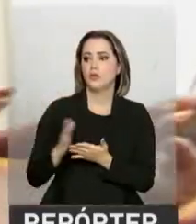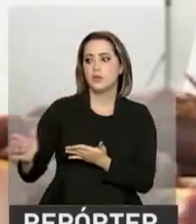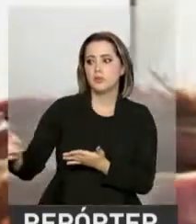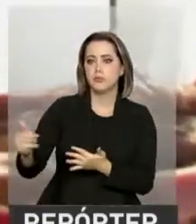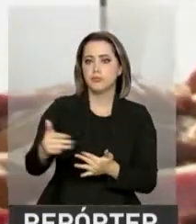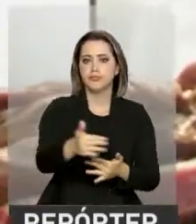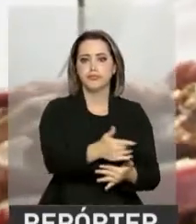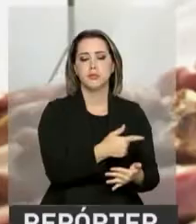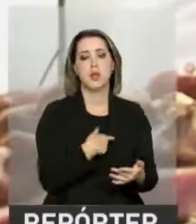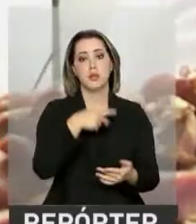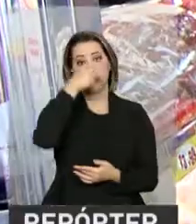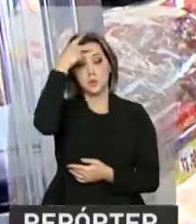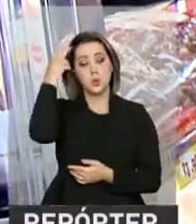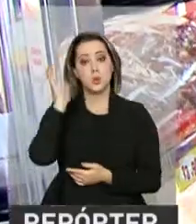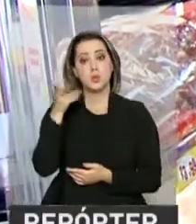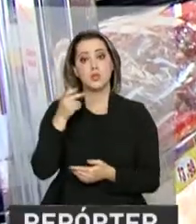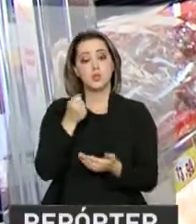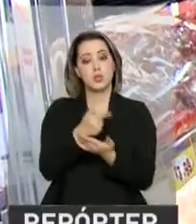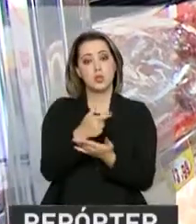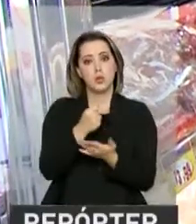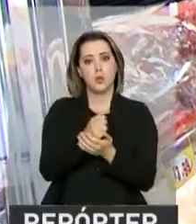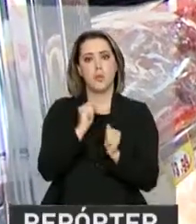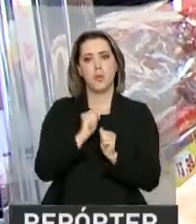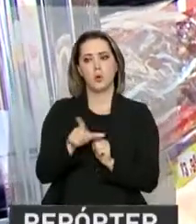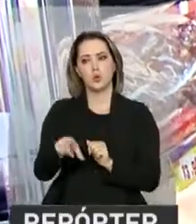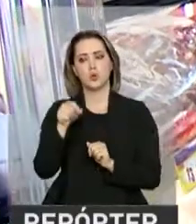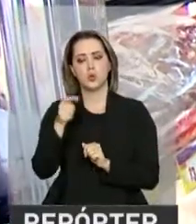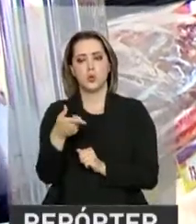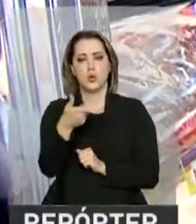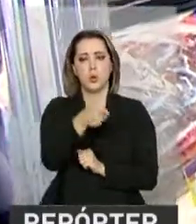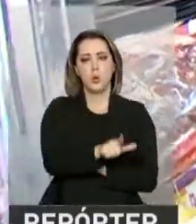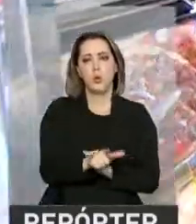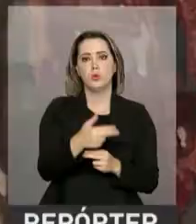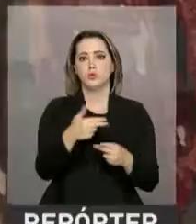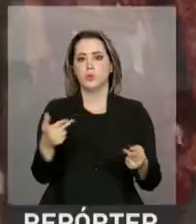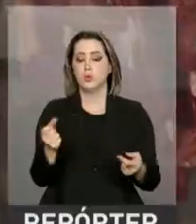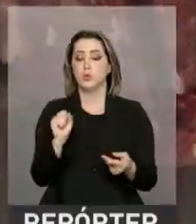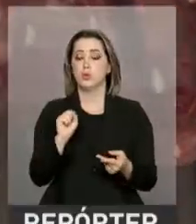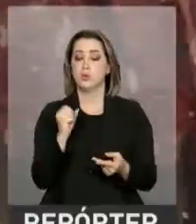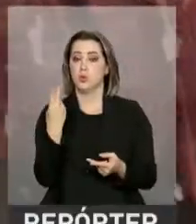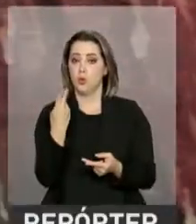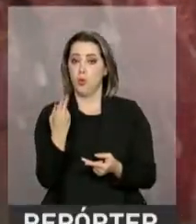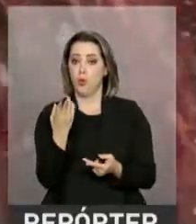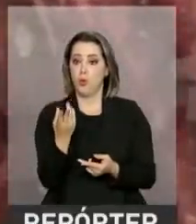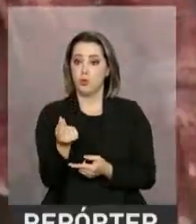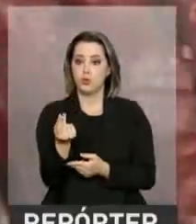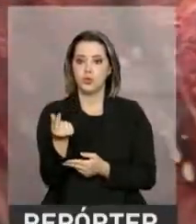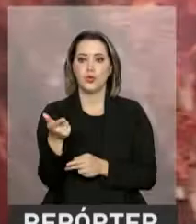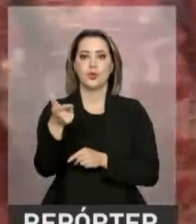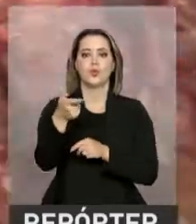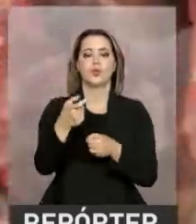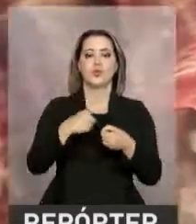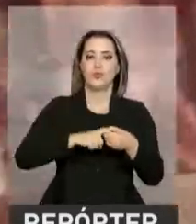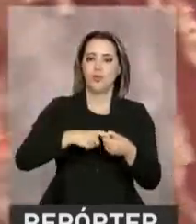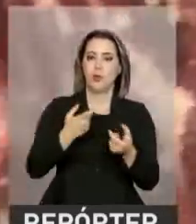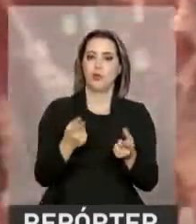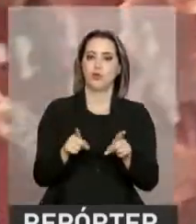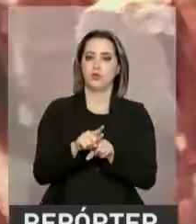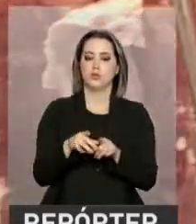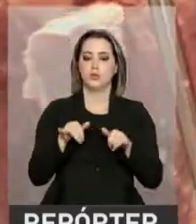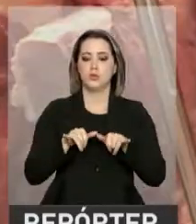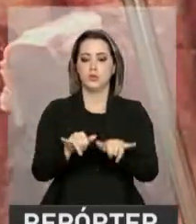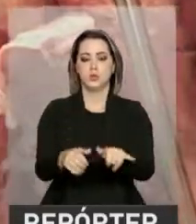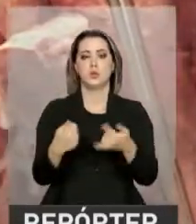Os compradores poderão optar por outro produto ou devolução do dinheiro. E os estabelecimentos onde foi feita a compra